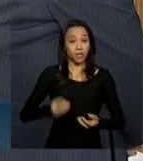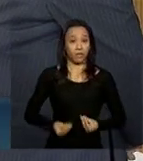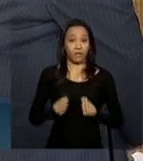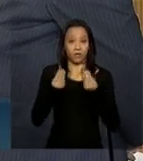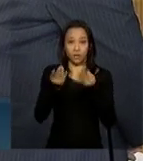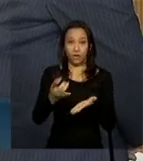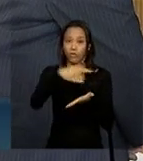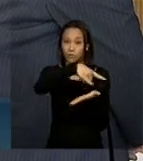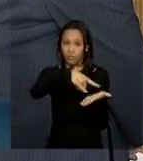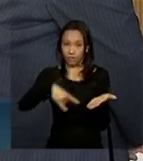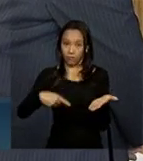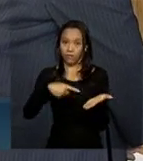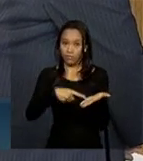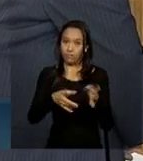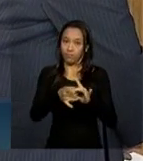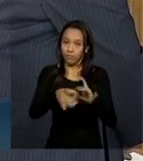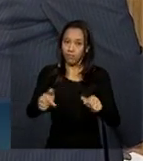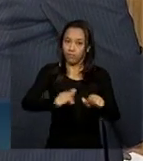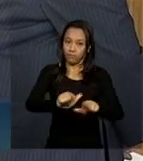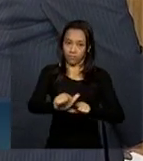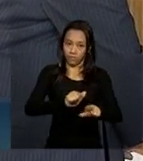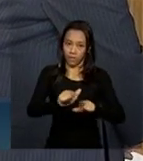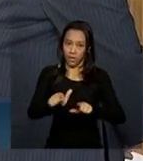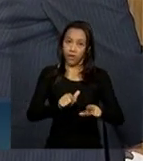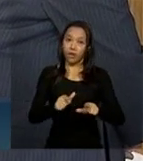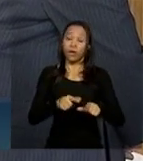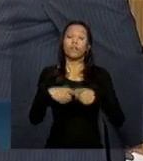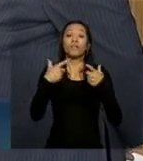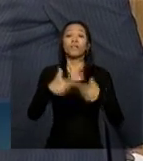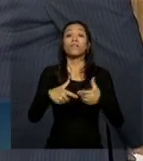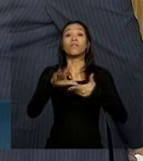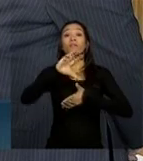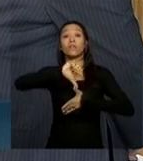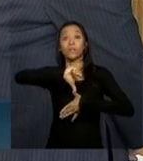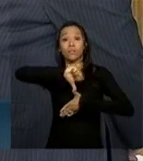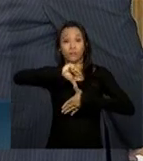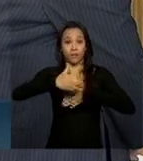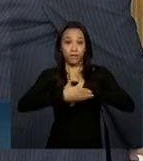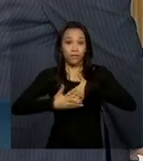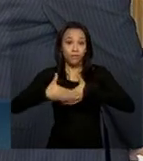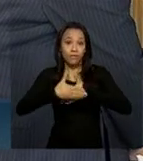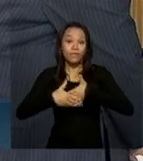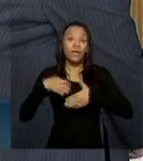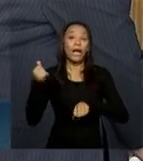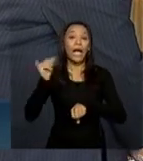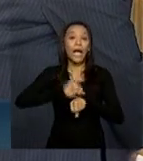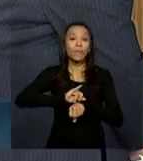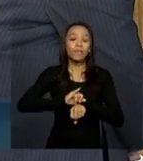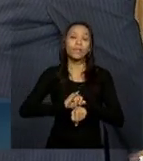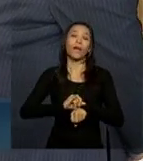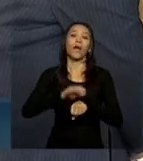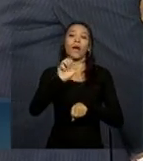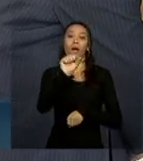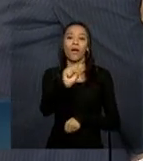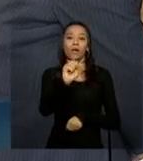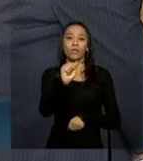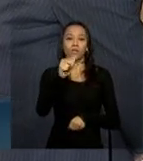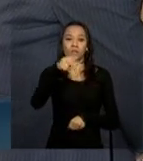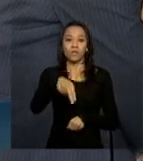credencial. O Chile, que fica na América do Sul e tem como capital Santiago, uma população